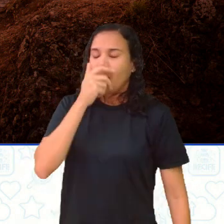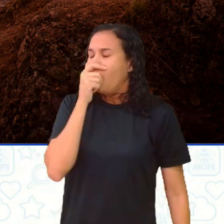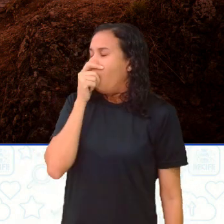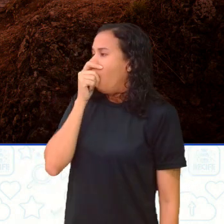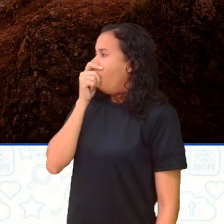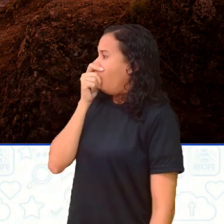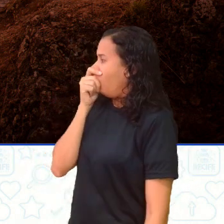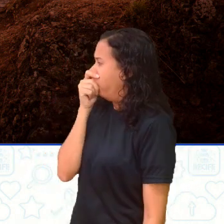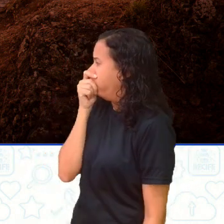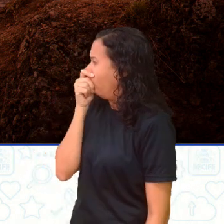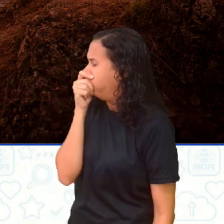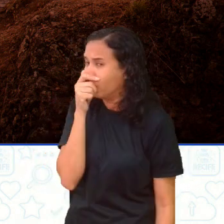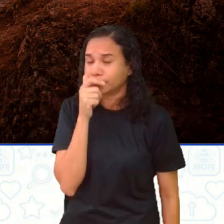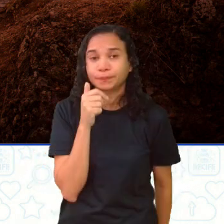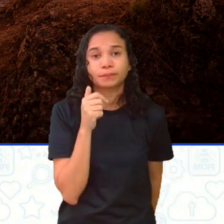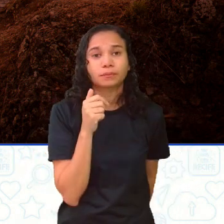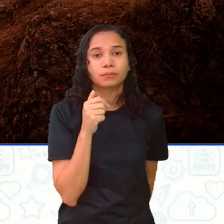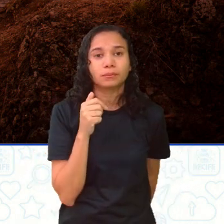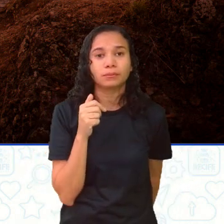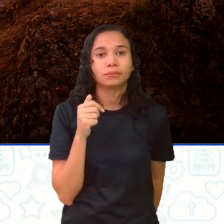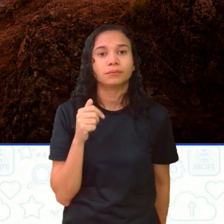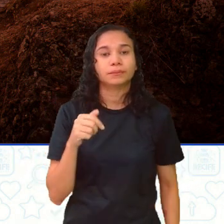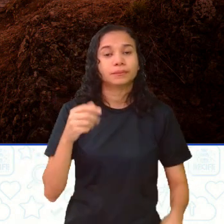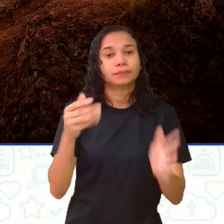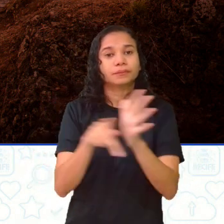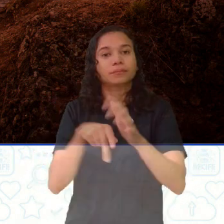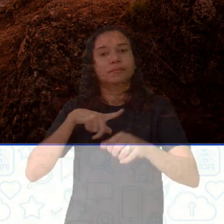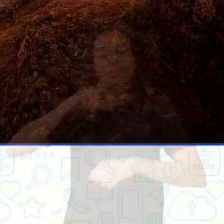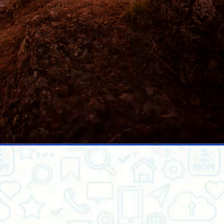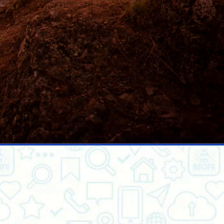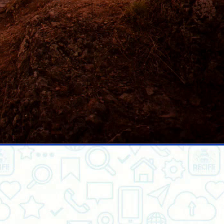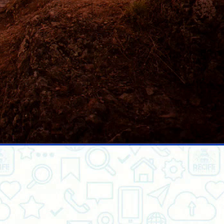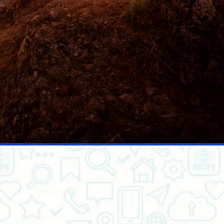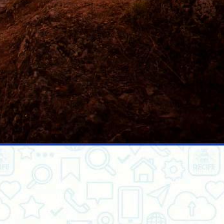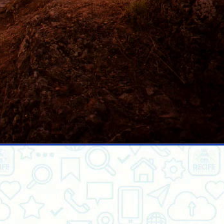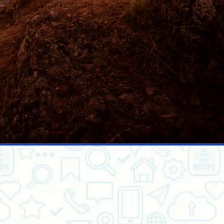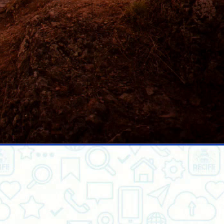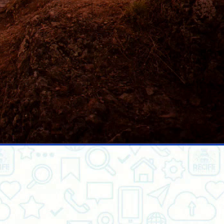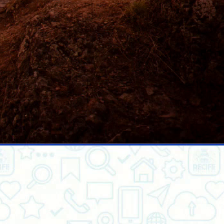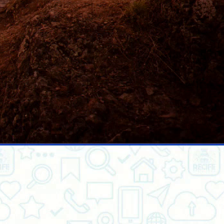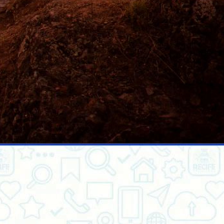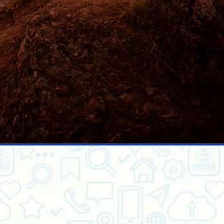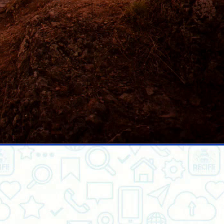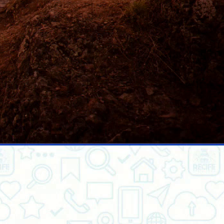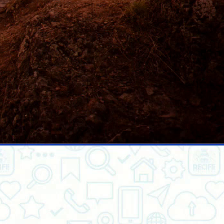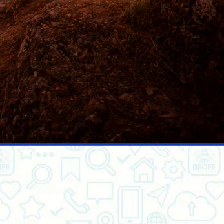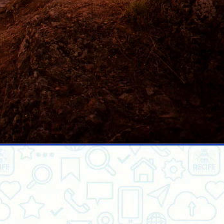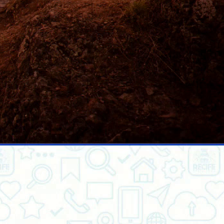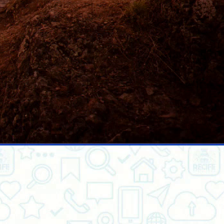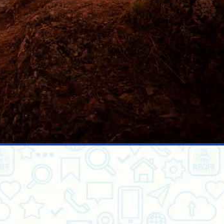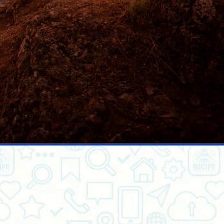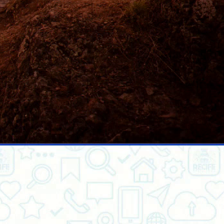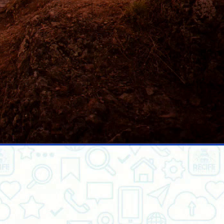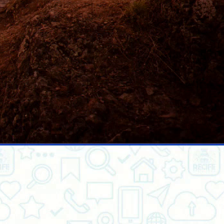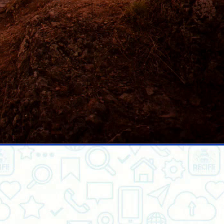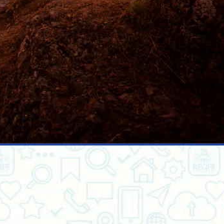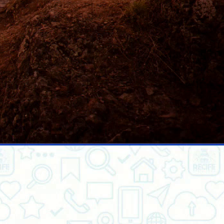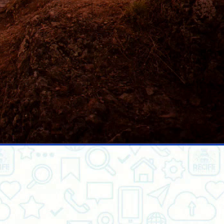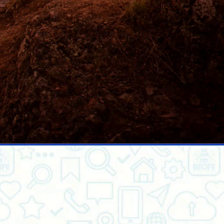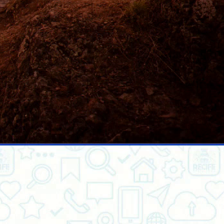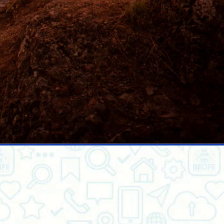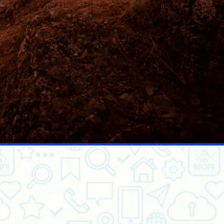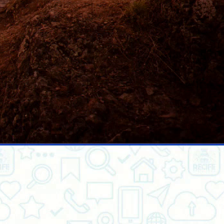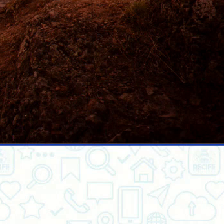risco controlado. Então, a gente tem esse risco, mas ele é controlado, né? Como em corrida